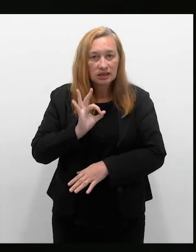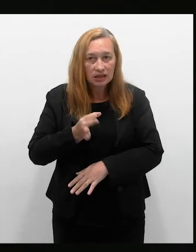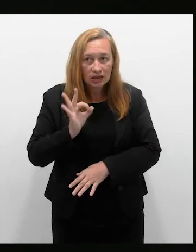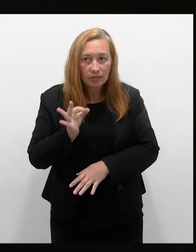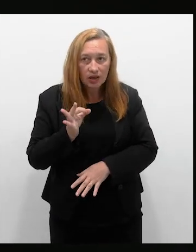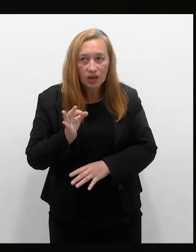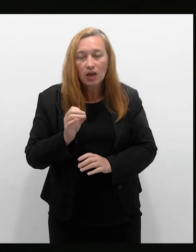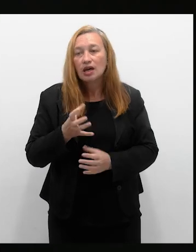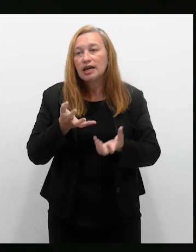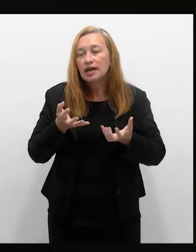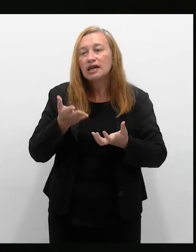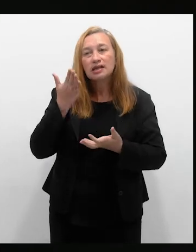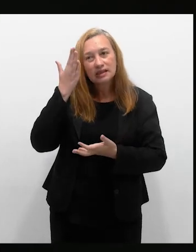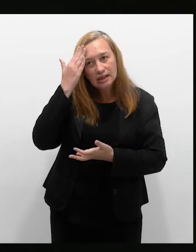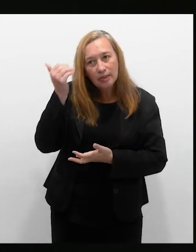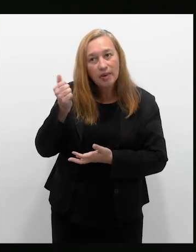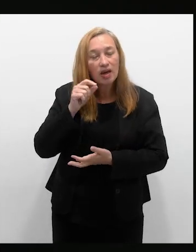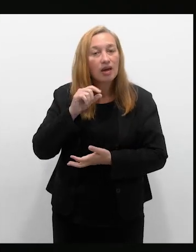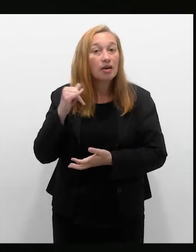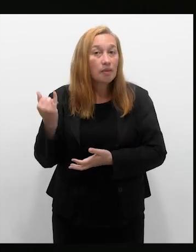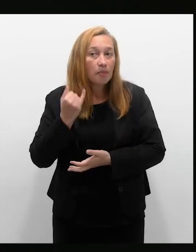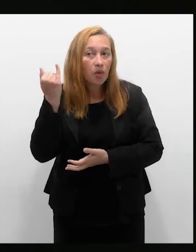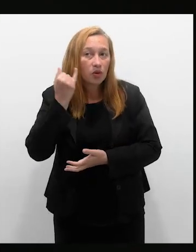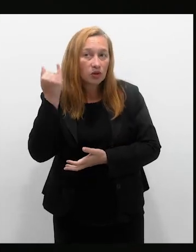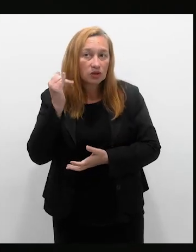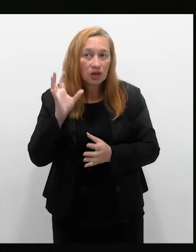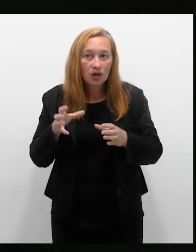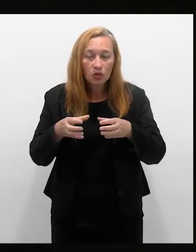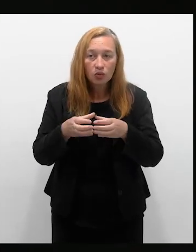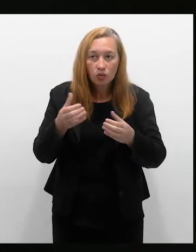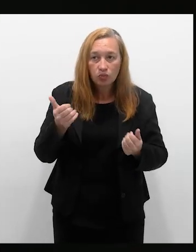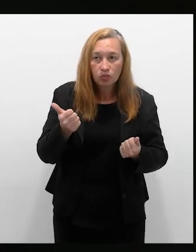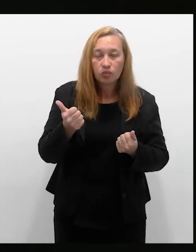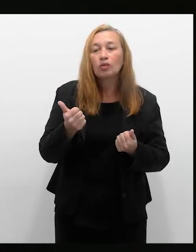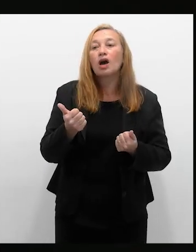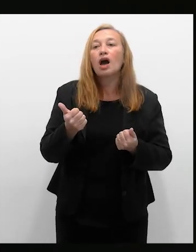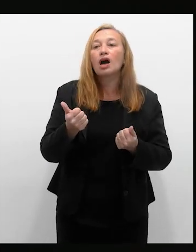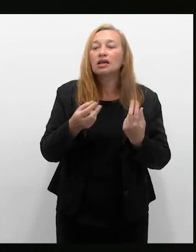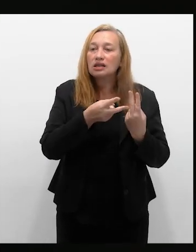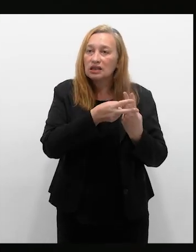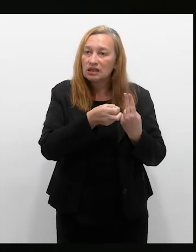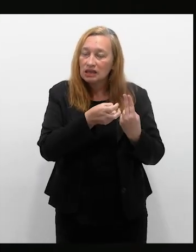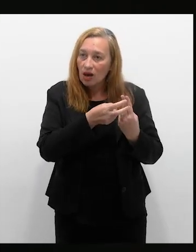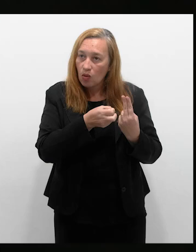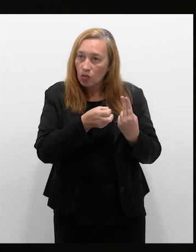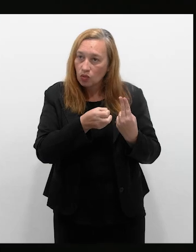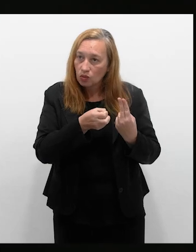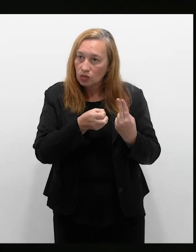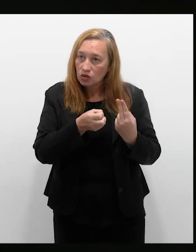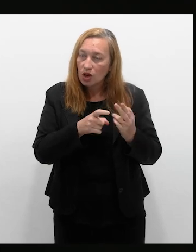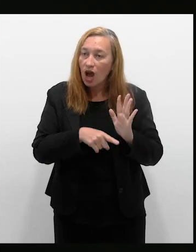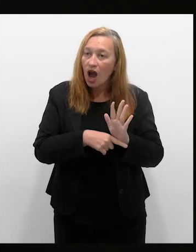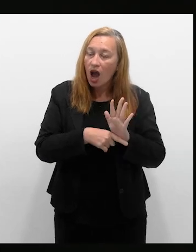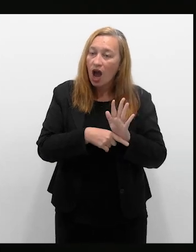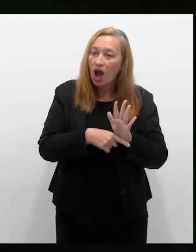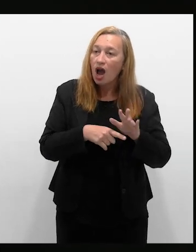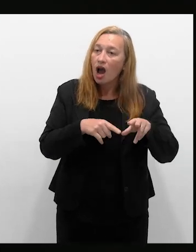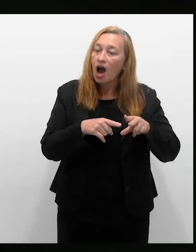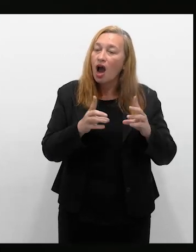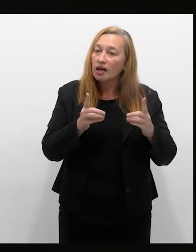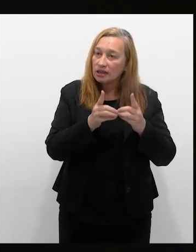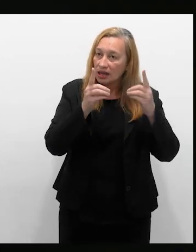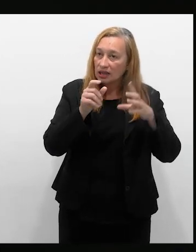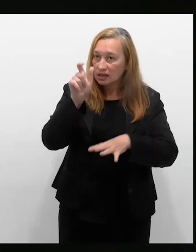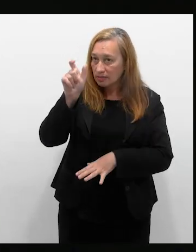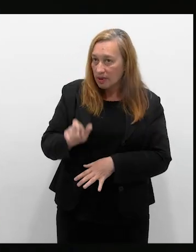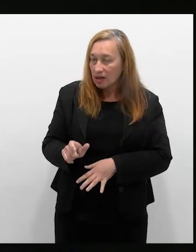provavelmente. E aí a gente queria saber uma coisa importante. A rede pública de saúde atende esse tipo de pacientes? Porque nem